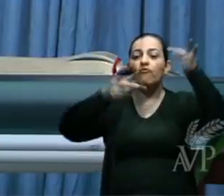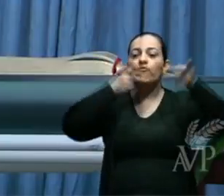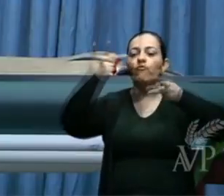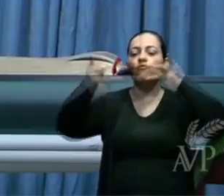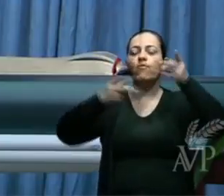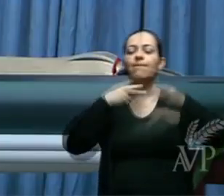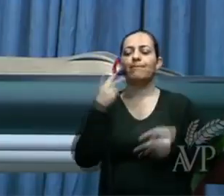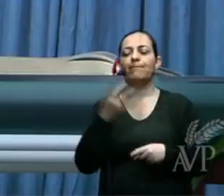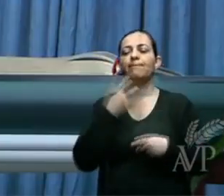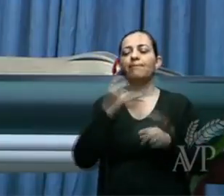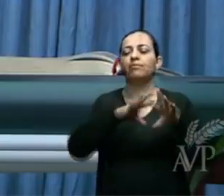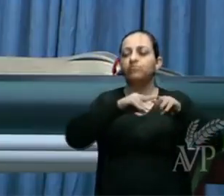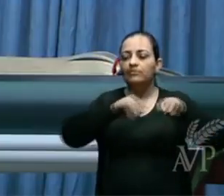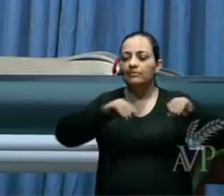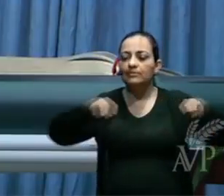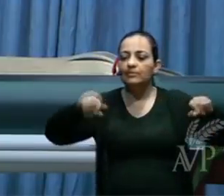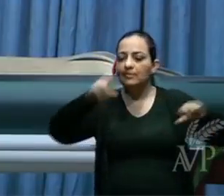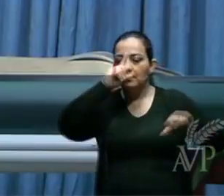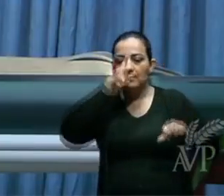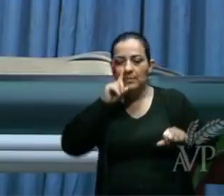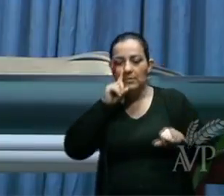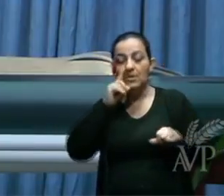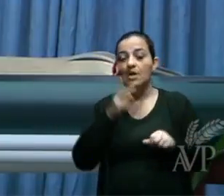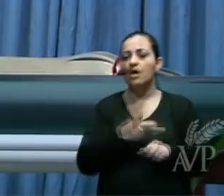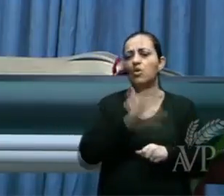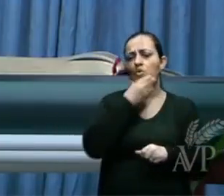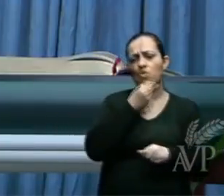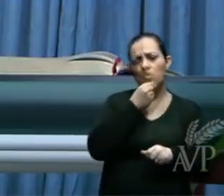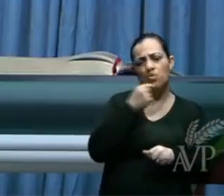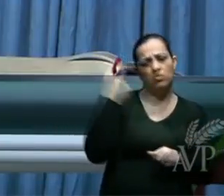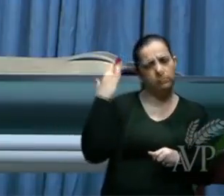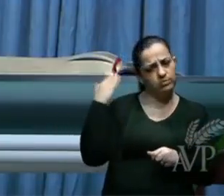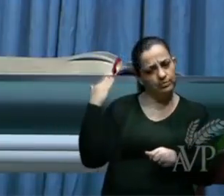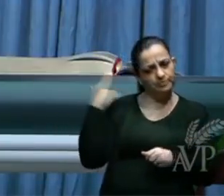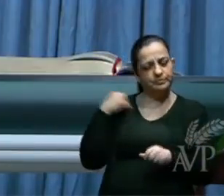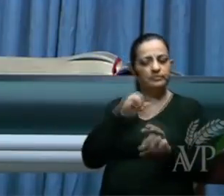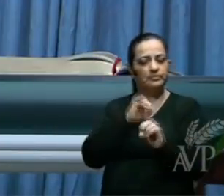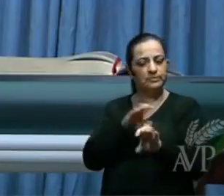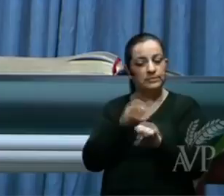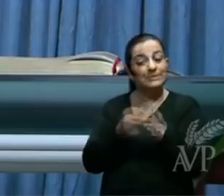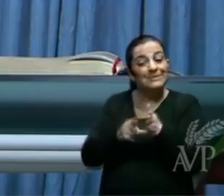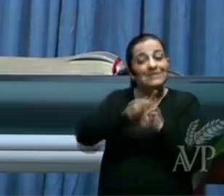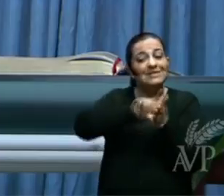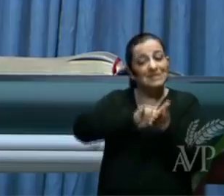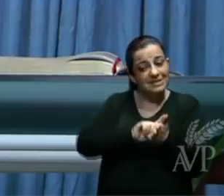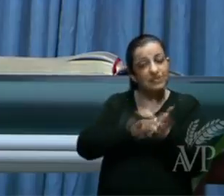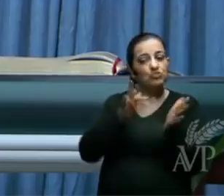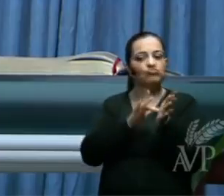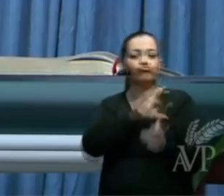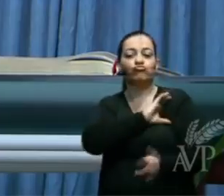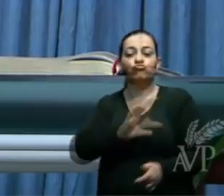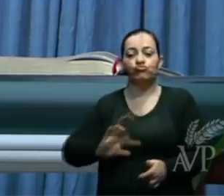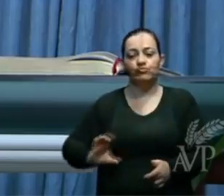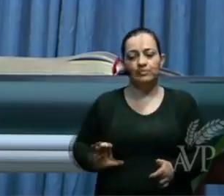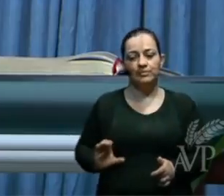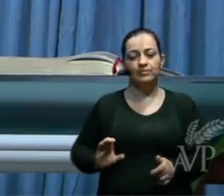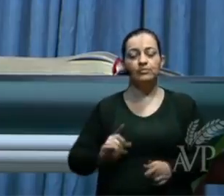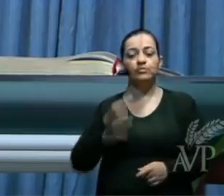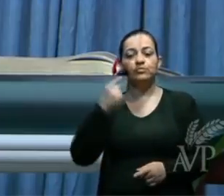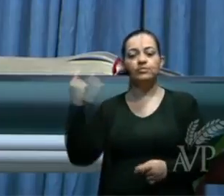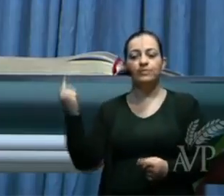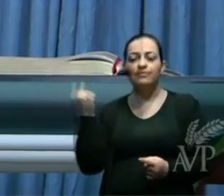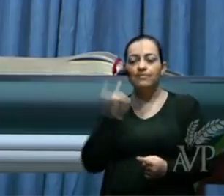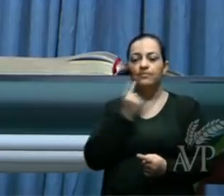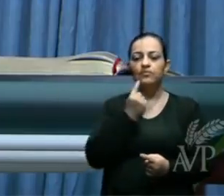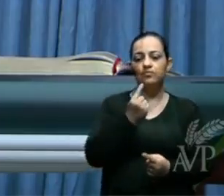ensinava que antes do que deu do cristo messias haveria de vir quem